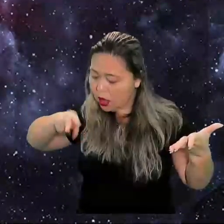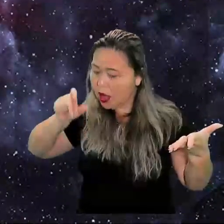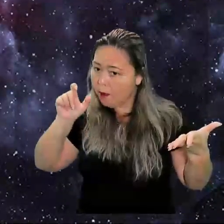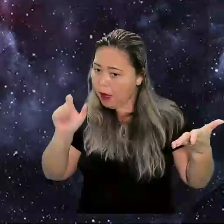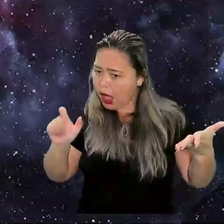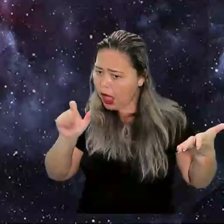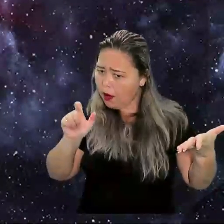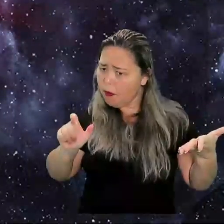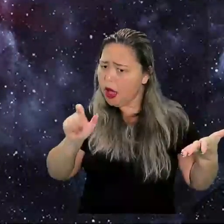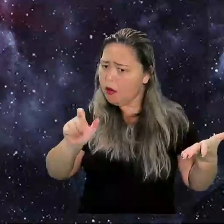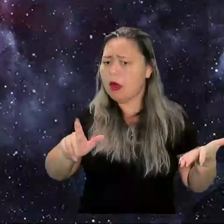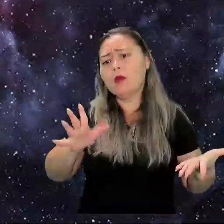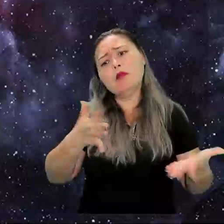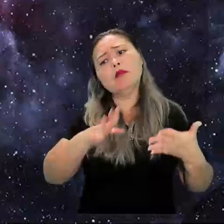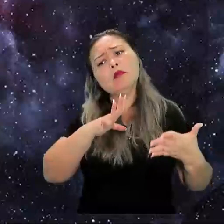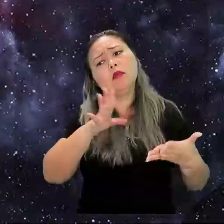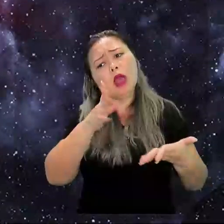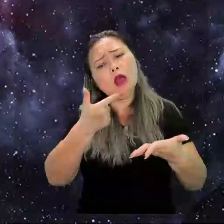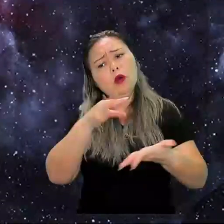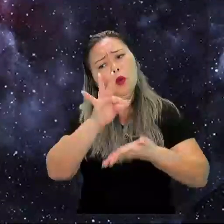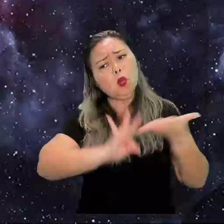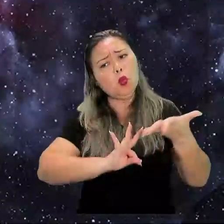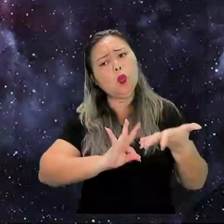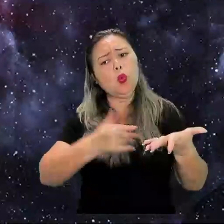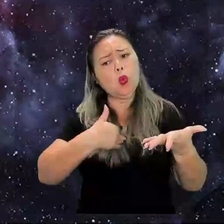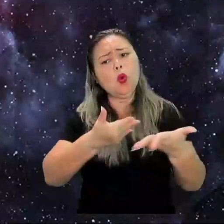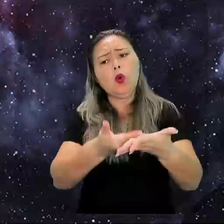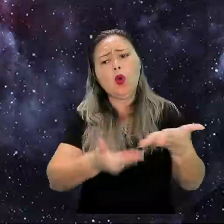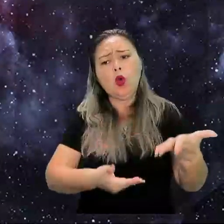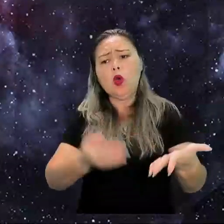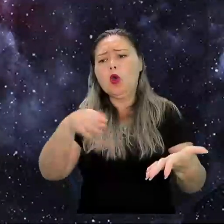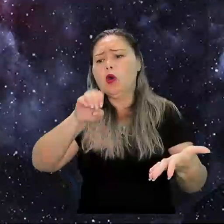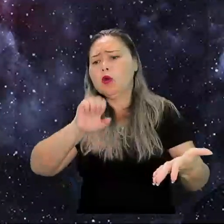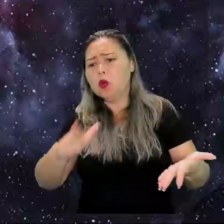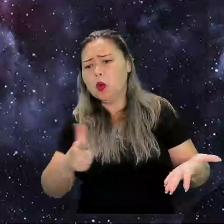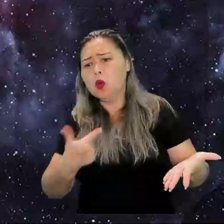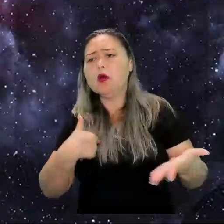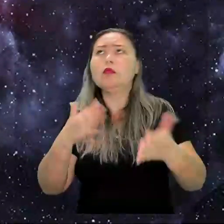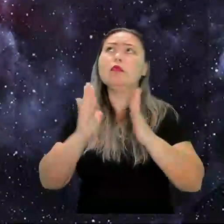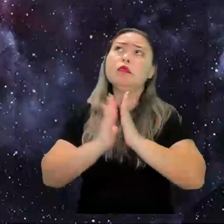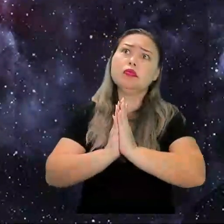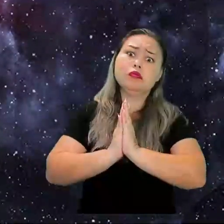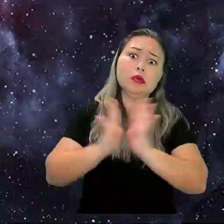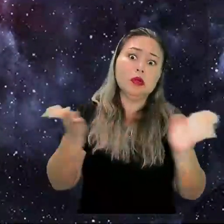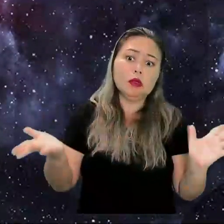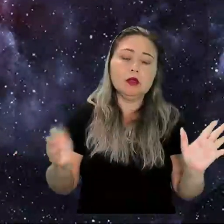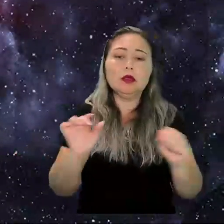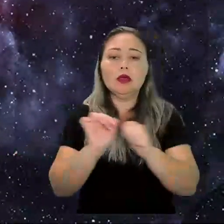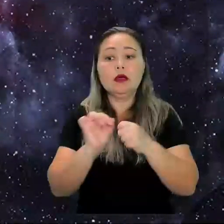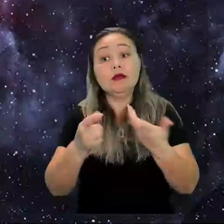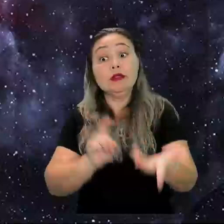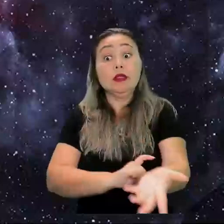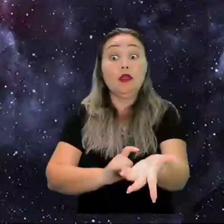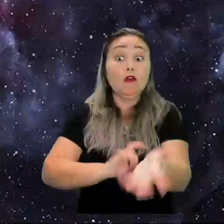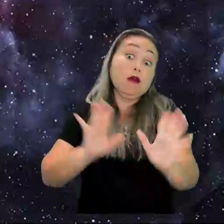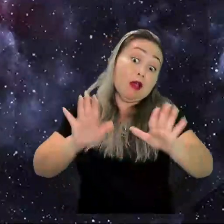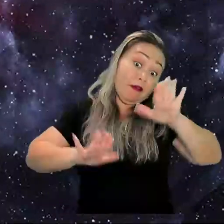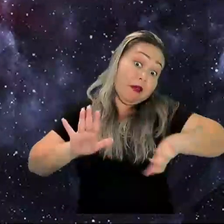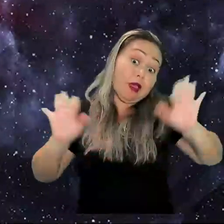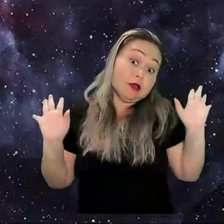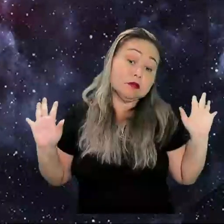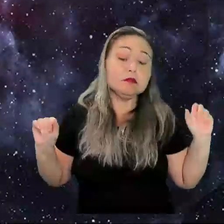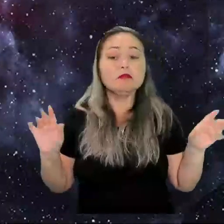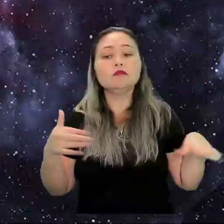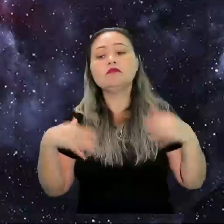revisa aquele texto, pelo amor de Deus, porque está salvados, Noel, às vezes é o nervosismo, mas tudo bem, né? Vamos